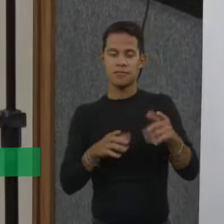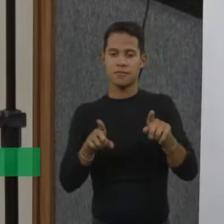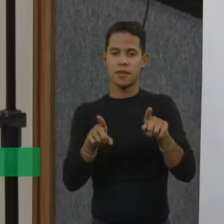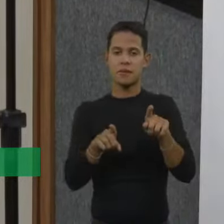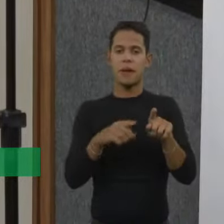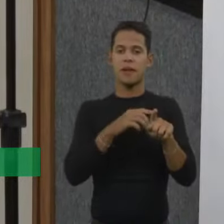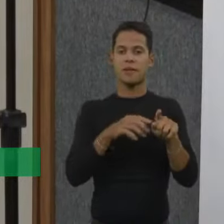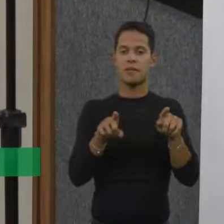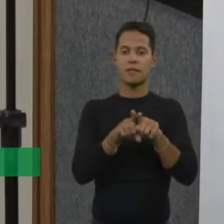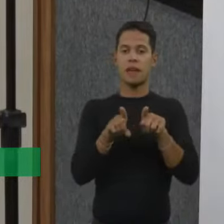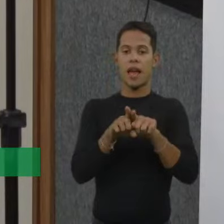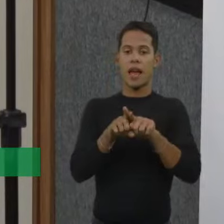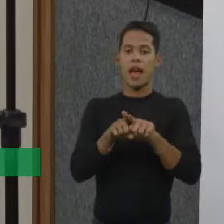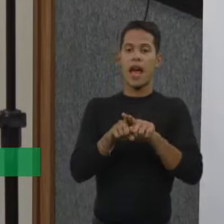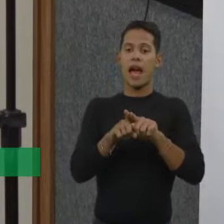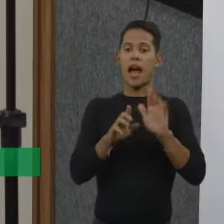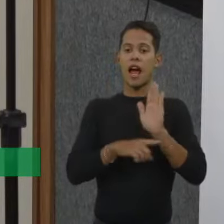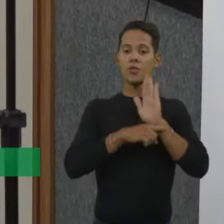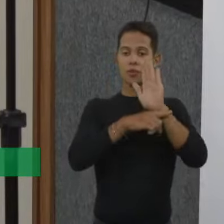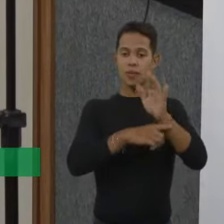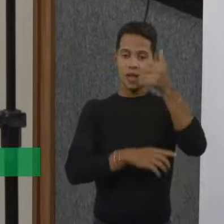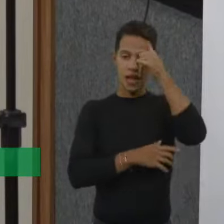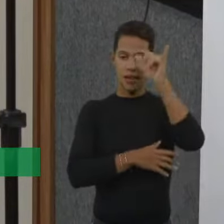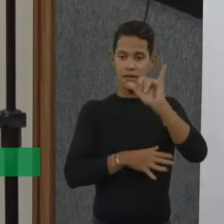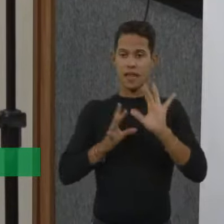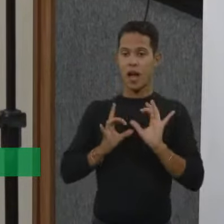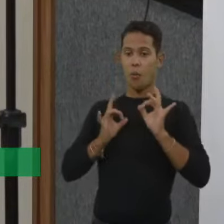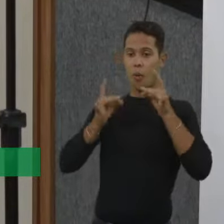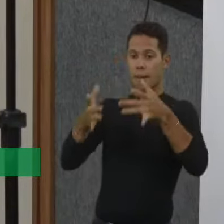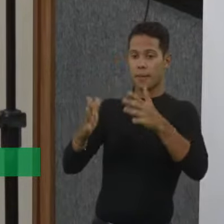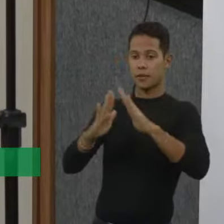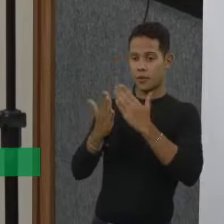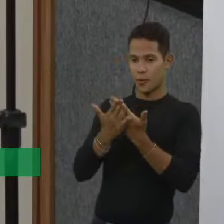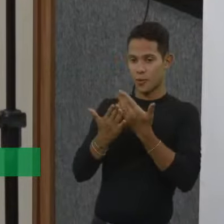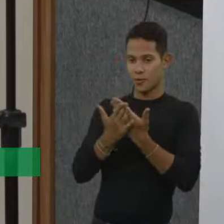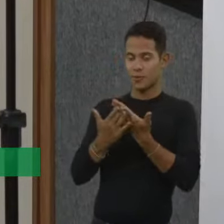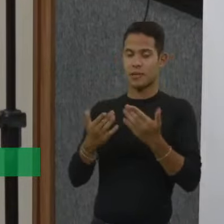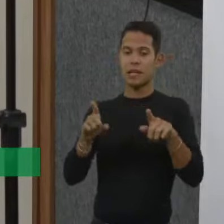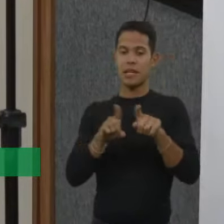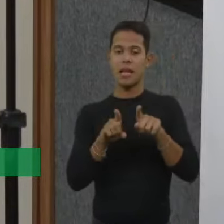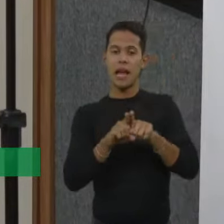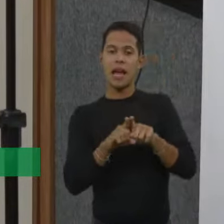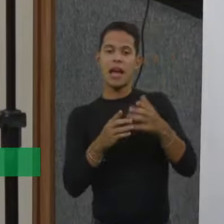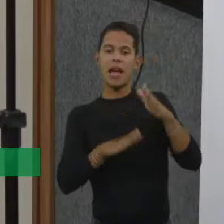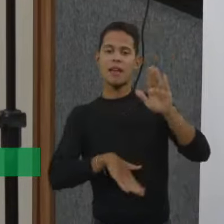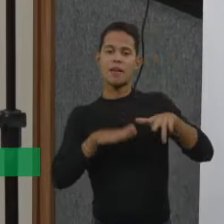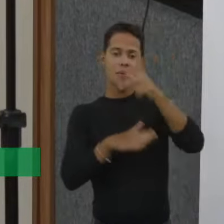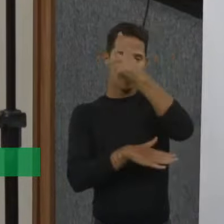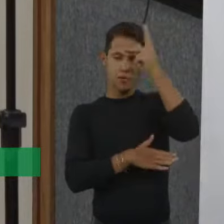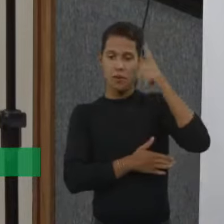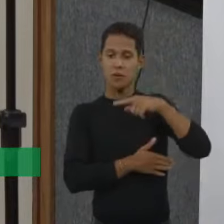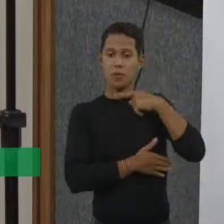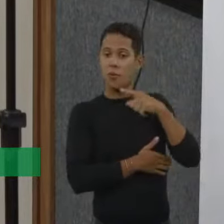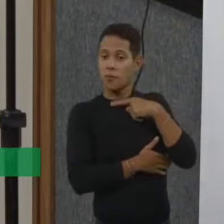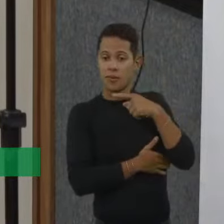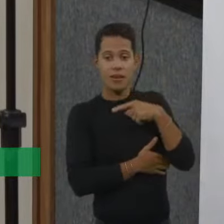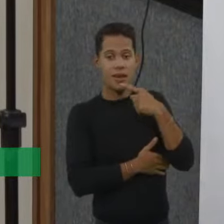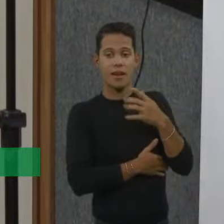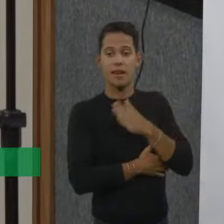a evasão escolar, a falta de pessoas que chegam até o mercado de trabalho, que concluem uma